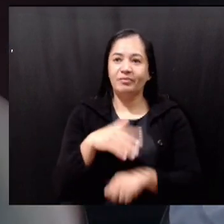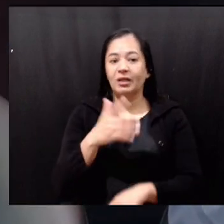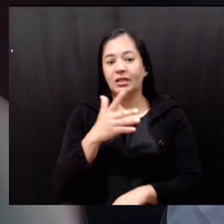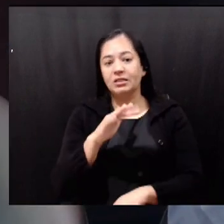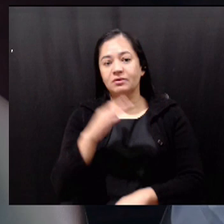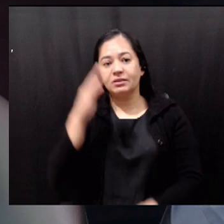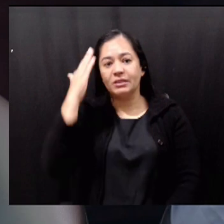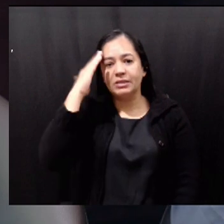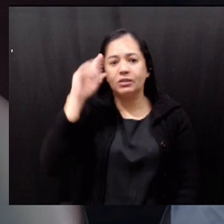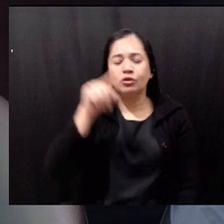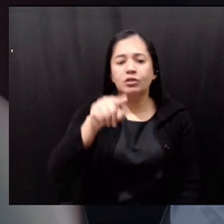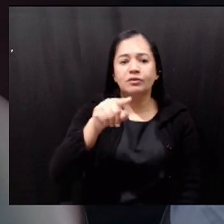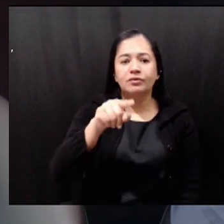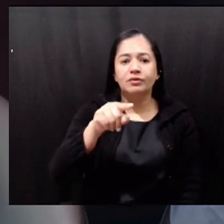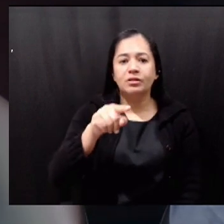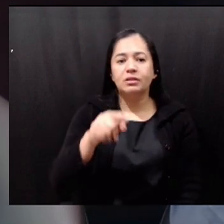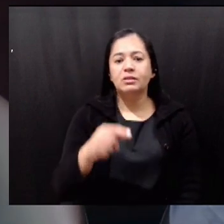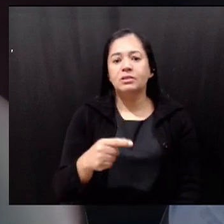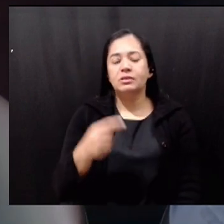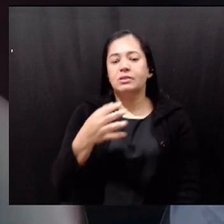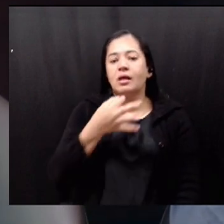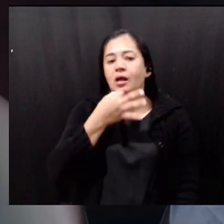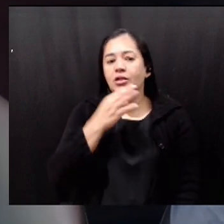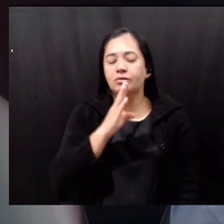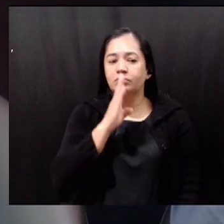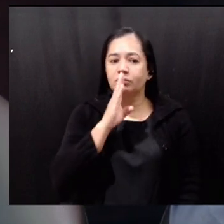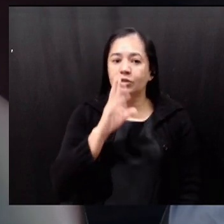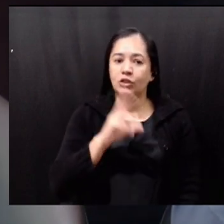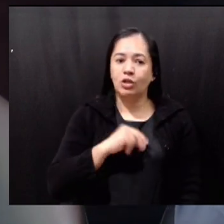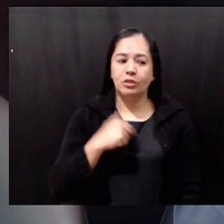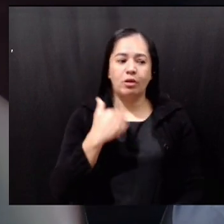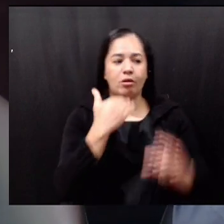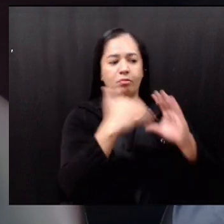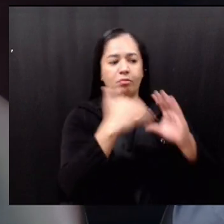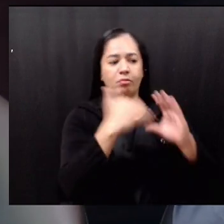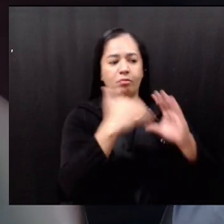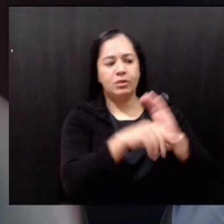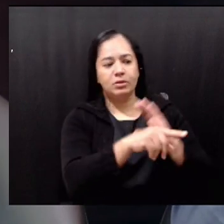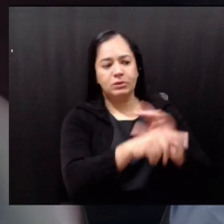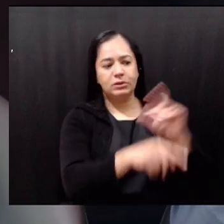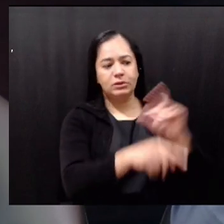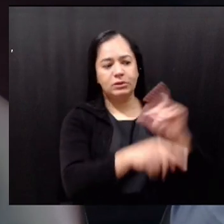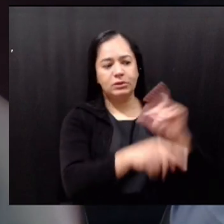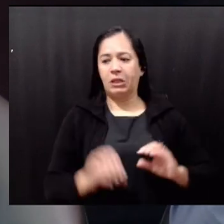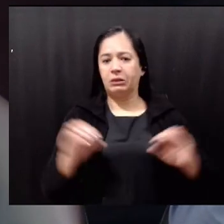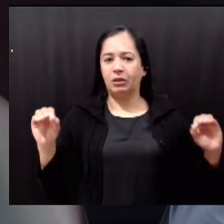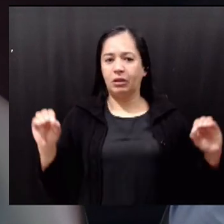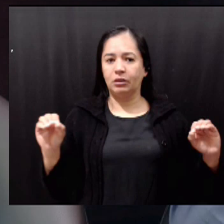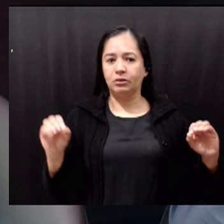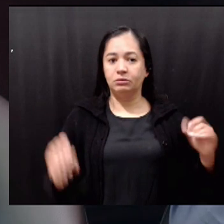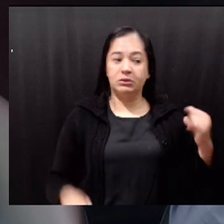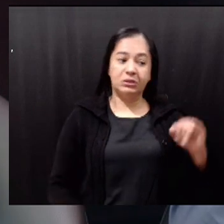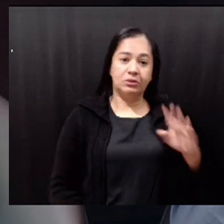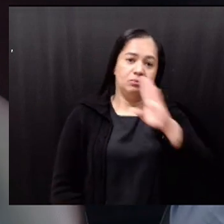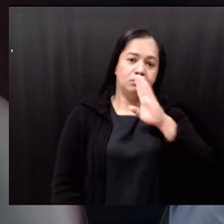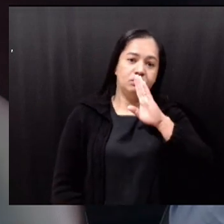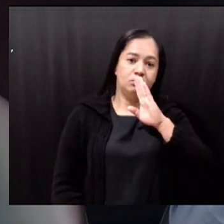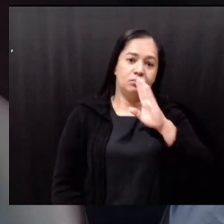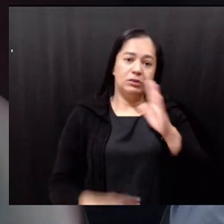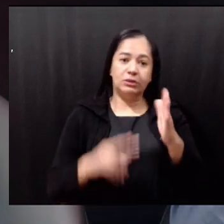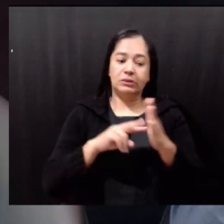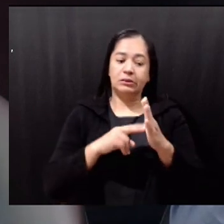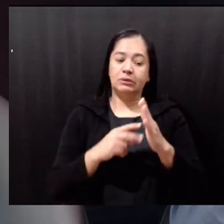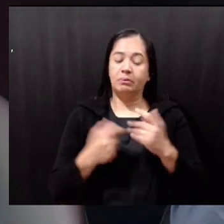de silêncio, né, então, poxa, eu mando uma mensagem e o sujeito não me responde, se isso for um Hum, silêncio é um sinal de alerta, porque a sim. gente espera que as